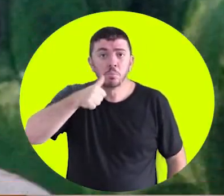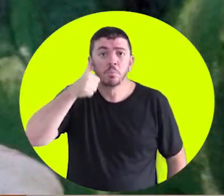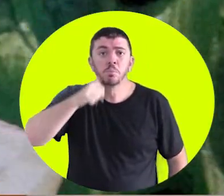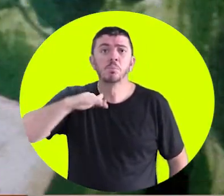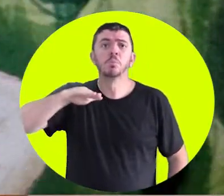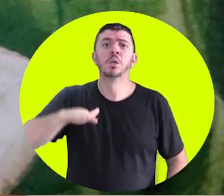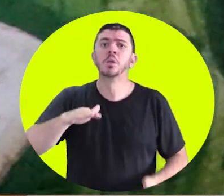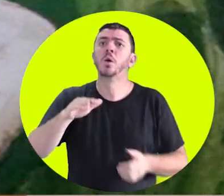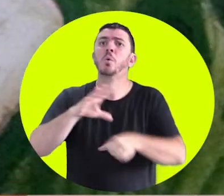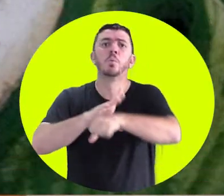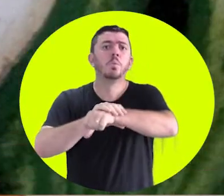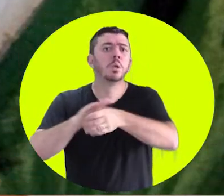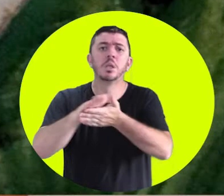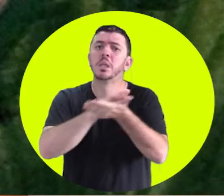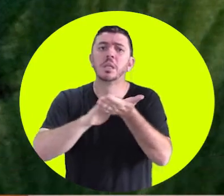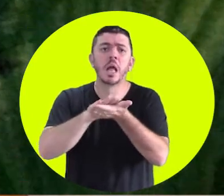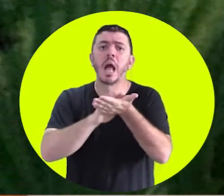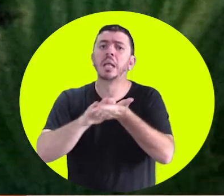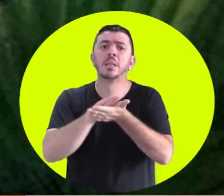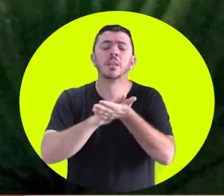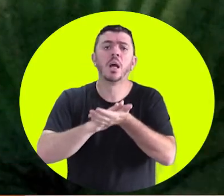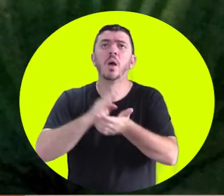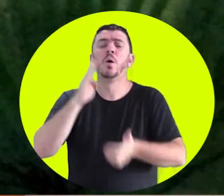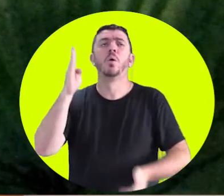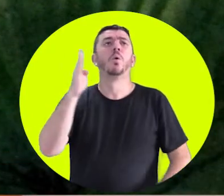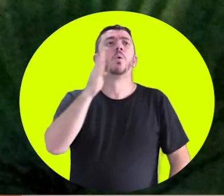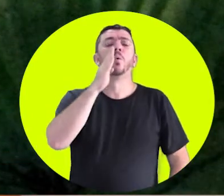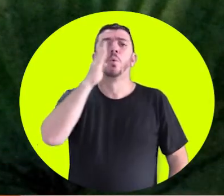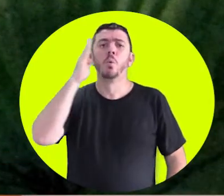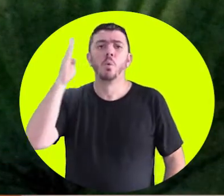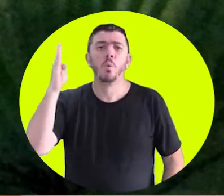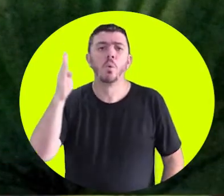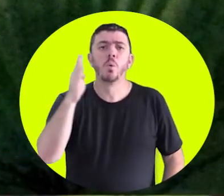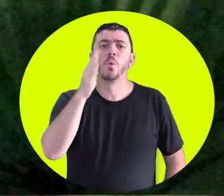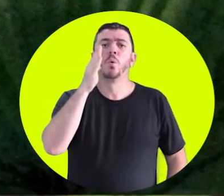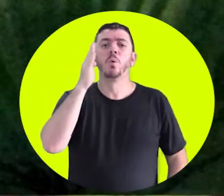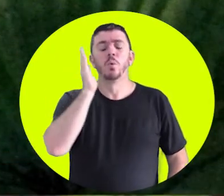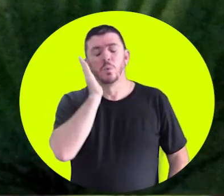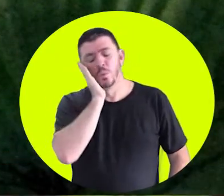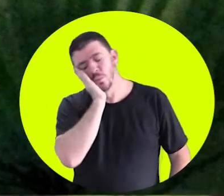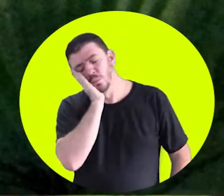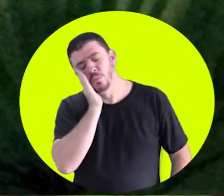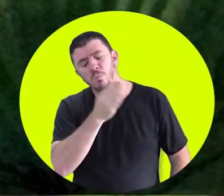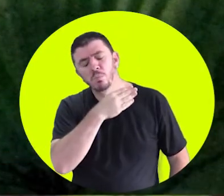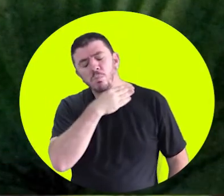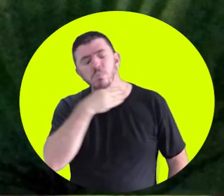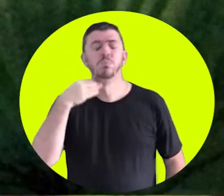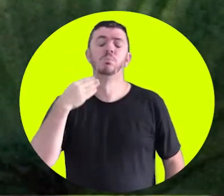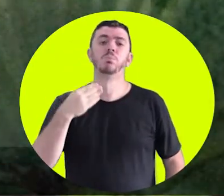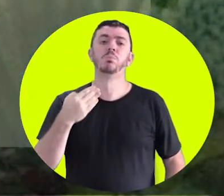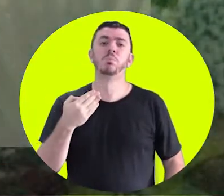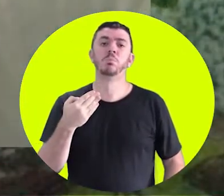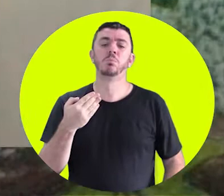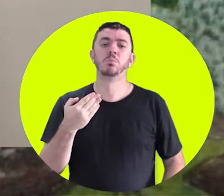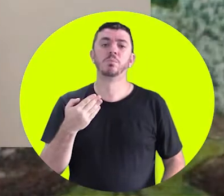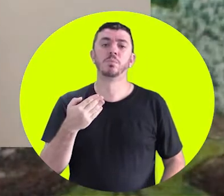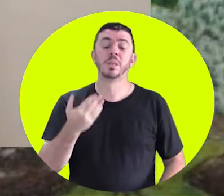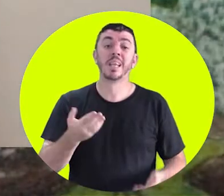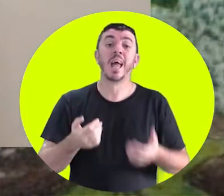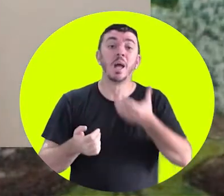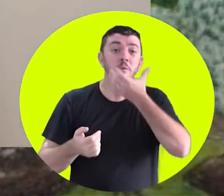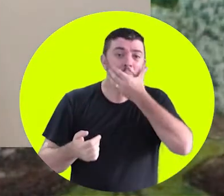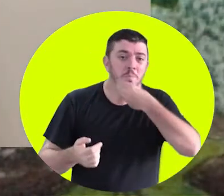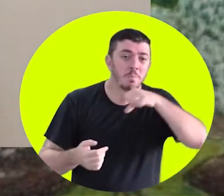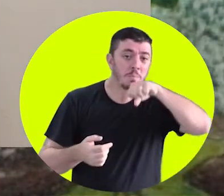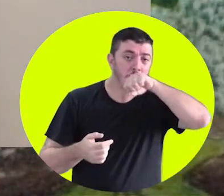cobra, Mani sentiu uma tontura, dormiu e morreu. Como se alguma coisa tivesse envenenado. Os pais da